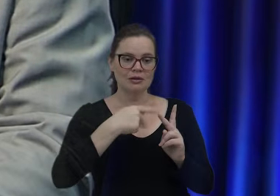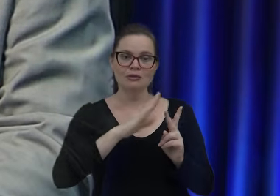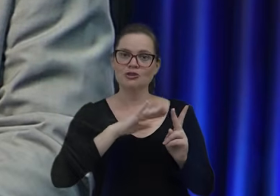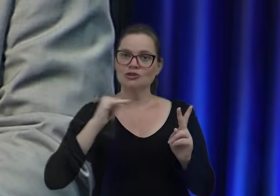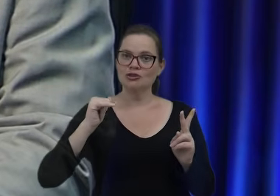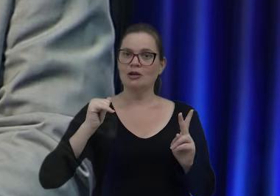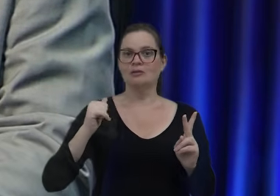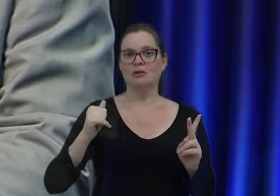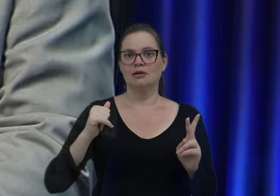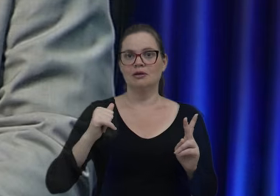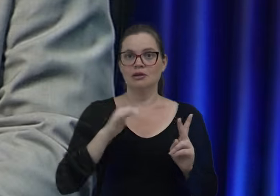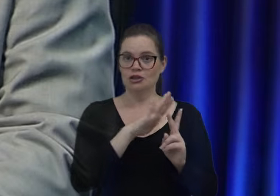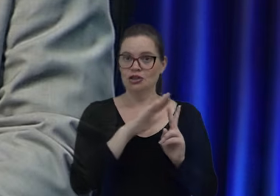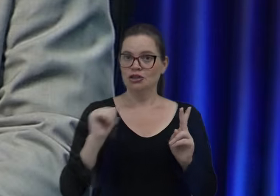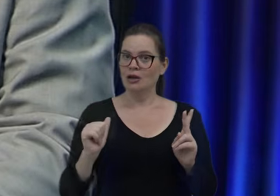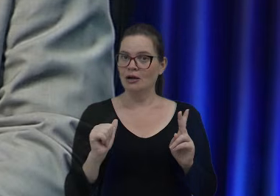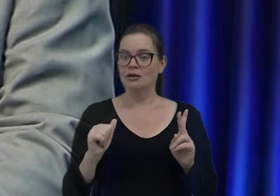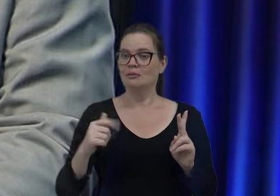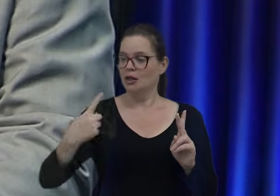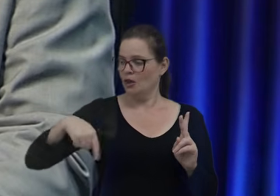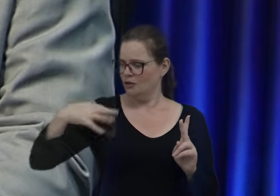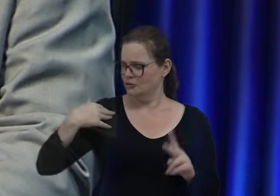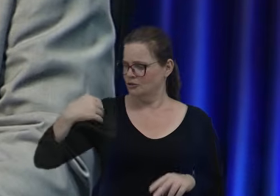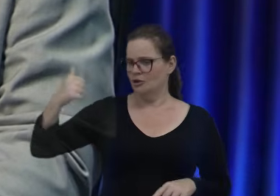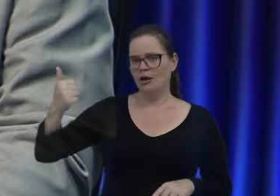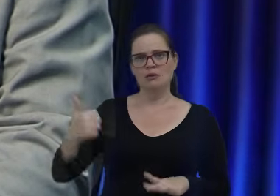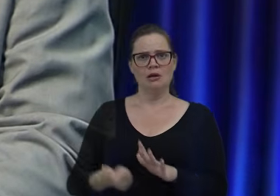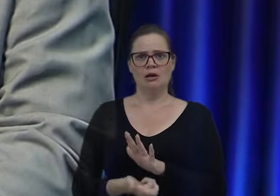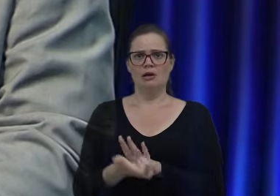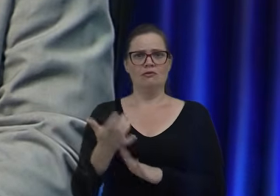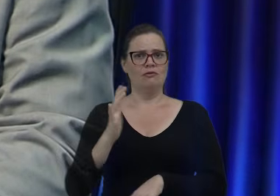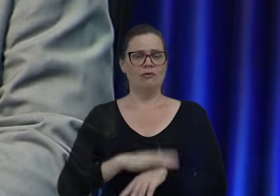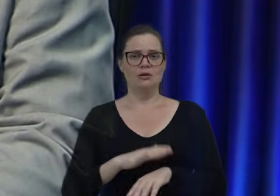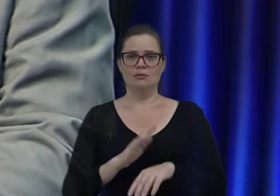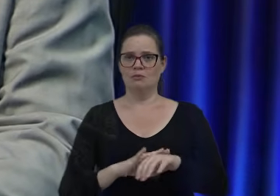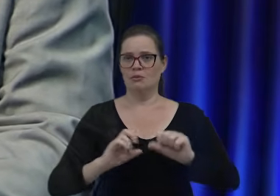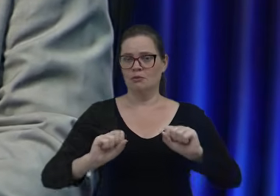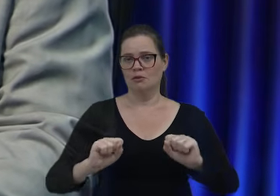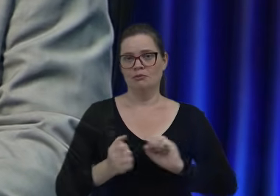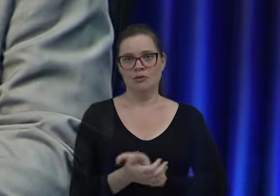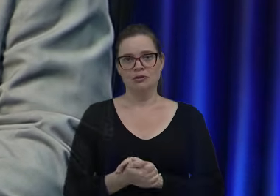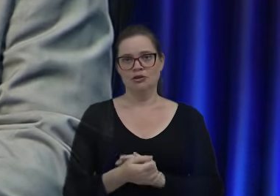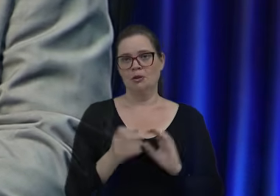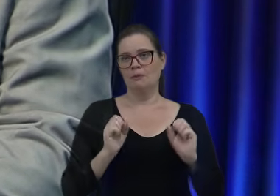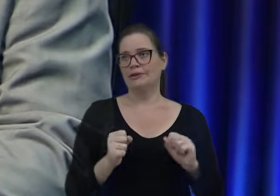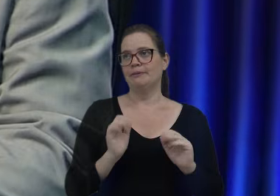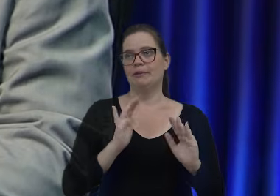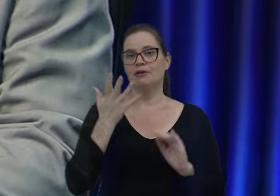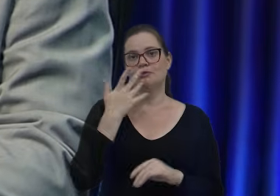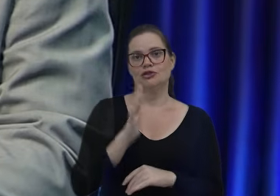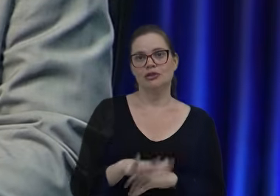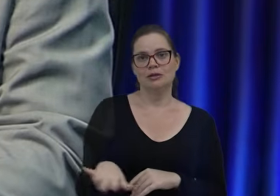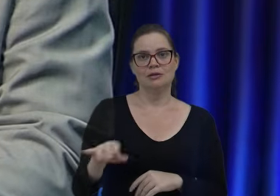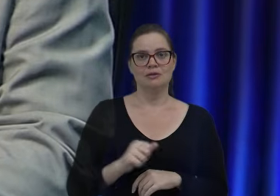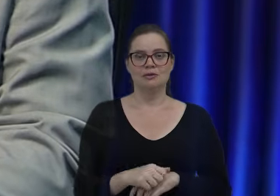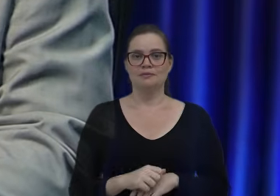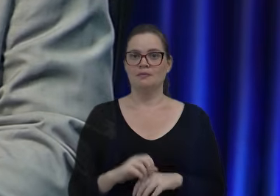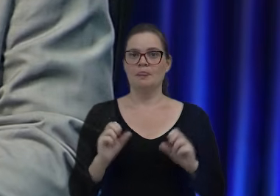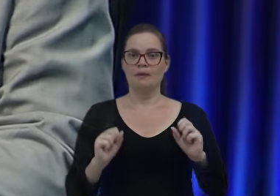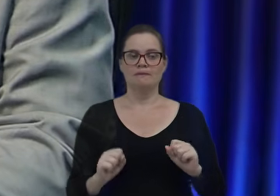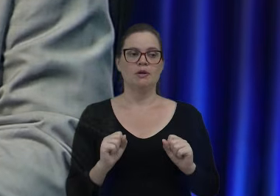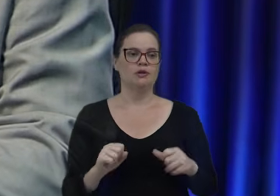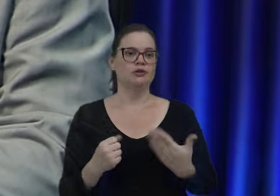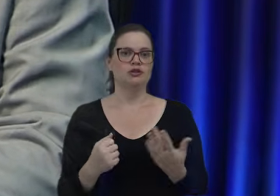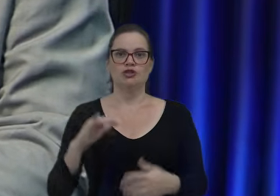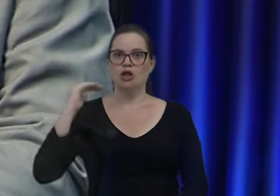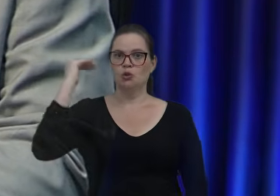E chama o homem em diversos momentos. Ele pode chamar ele criança, pode chamar ele